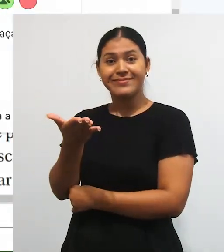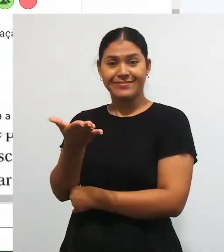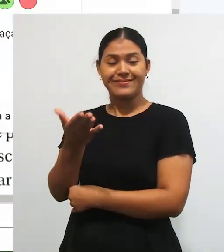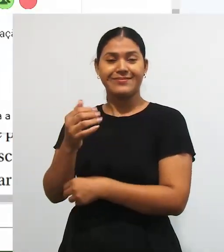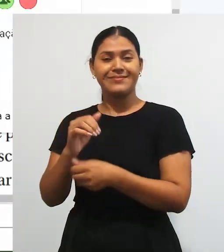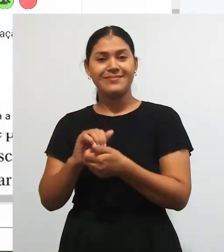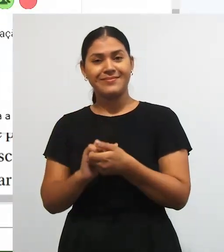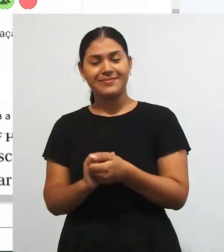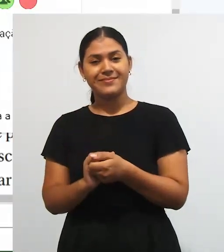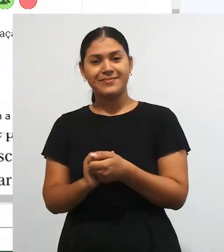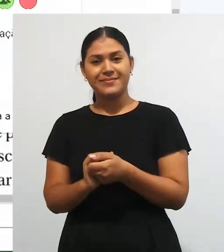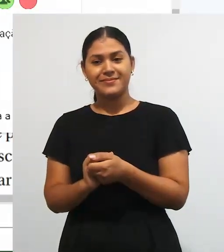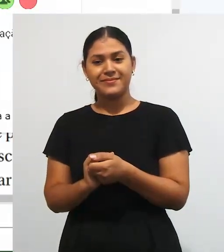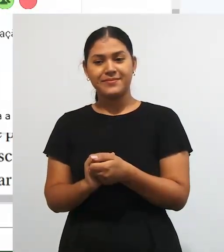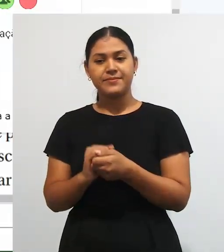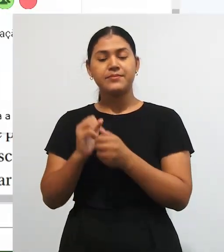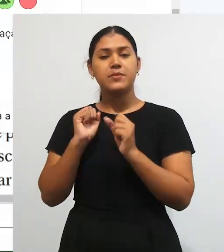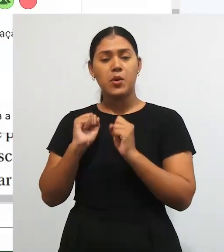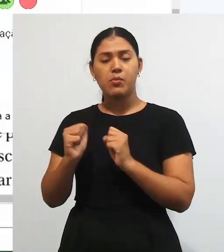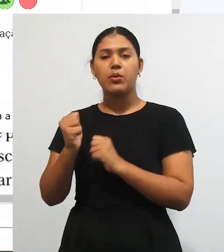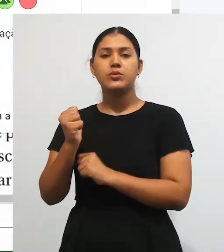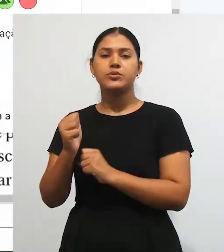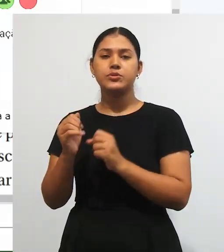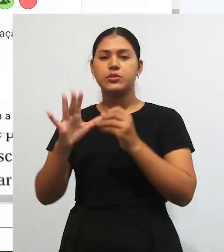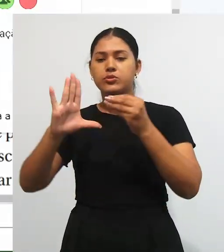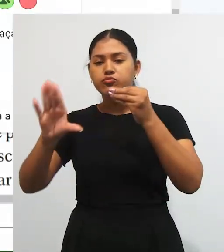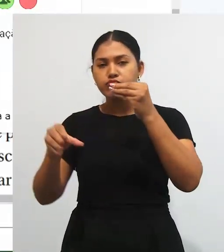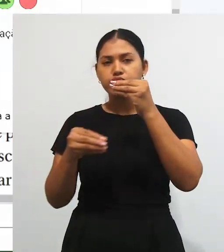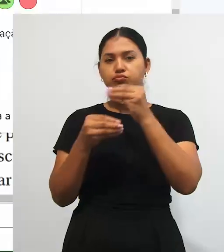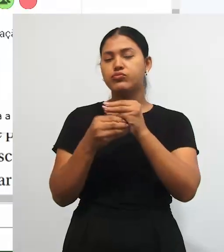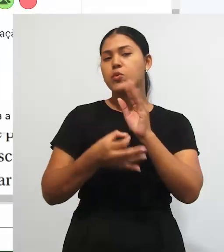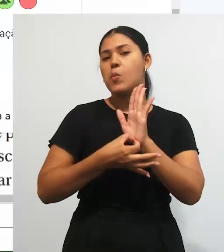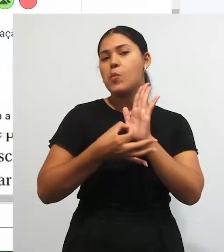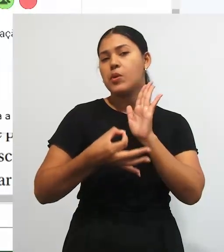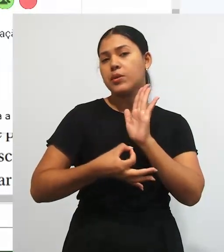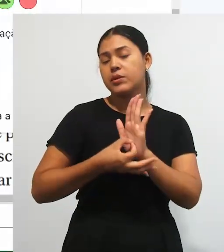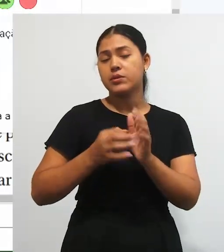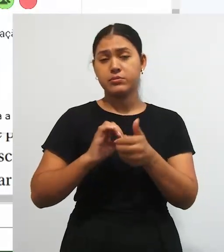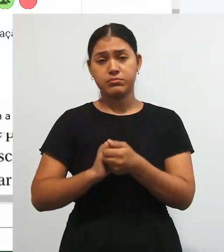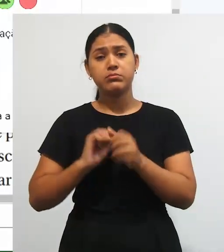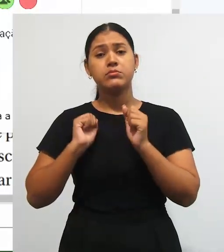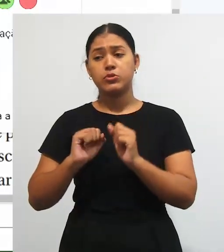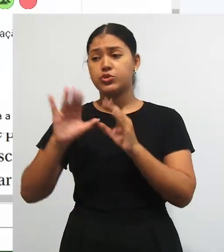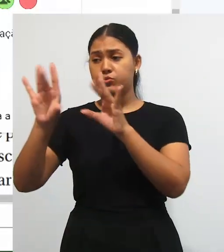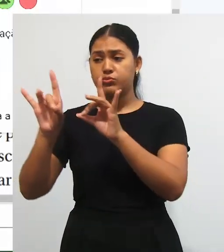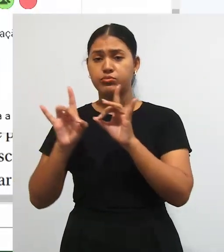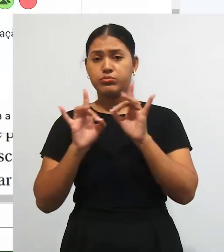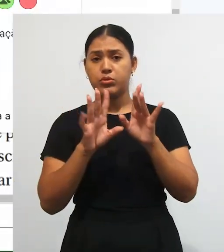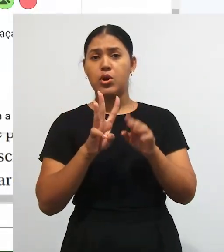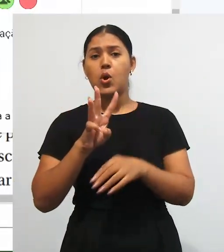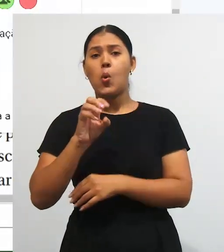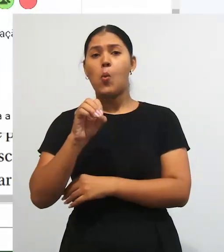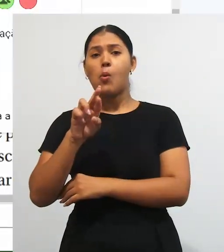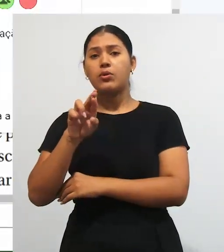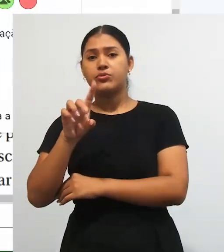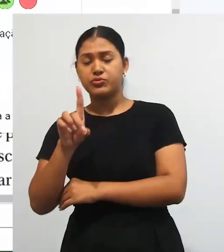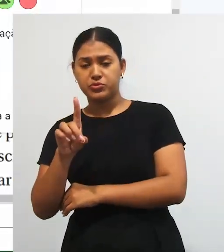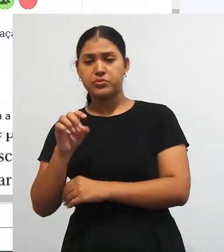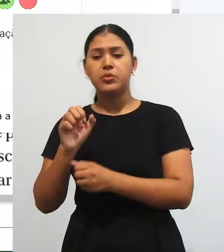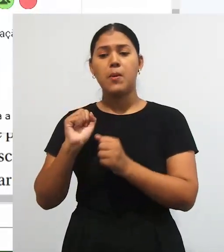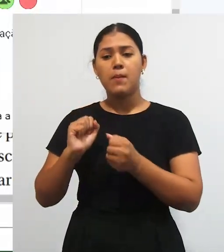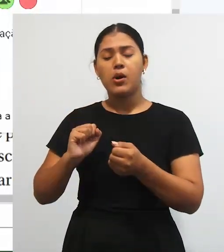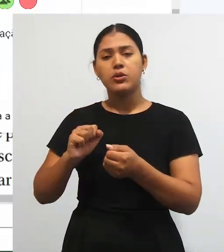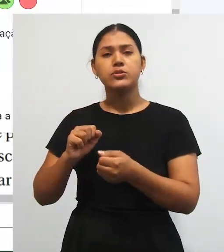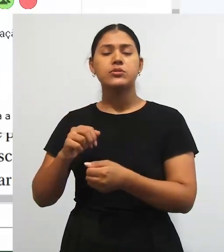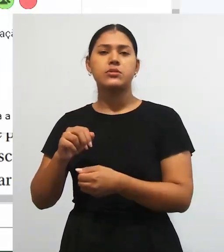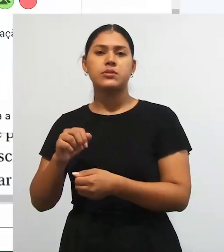pode adicionar uma anotação, você pode copiar lá para o seu Word, você pode pedir para ler em voz alta a partir daqui, se